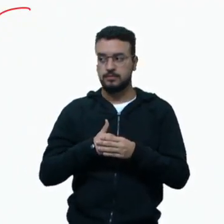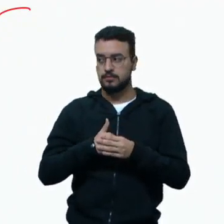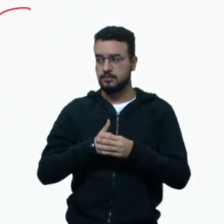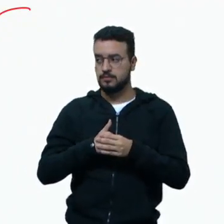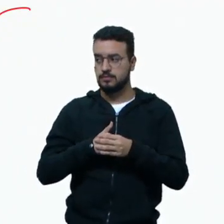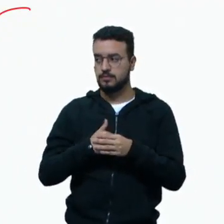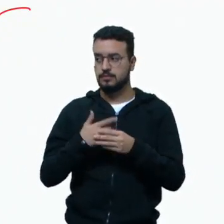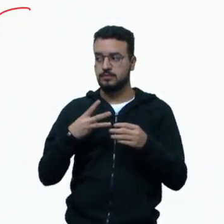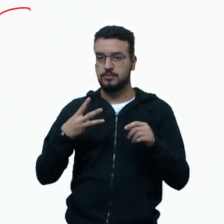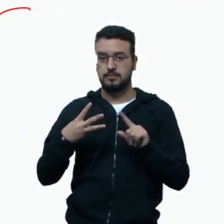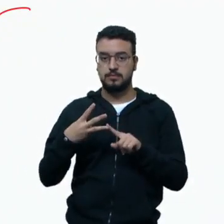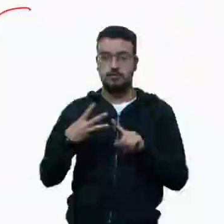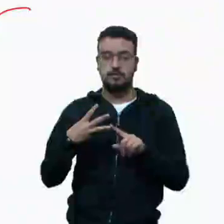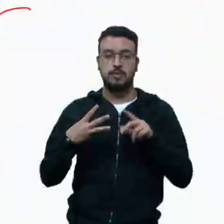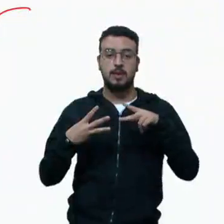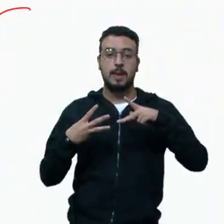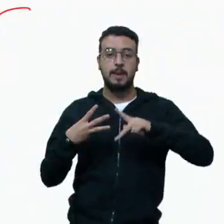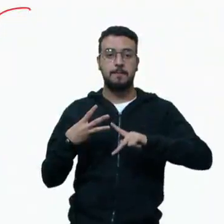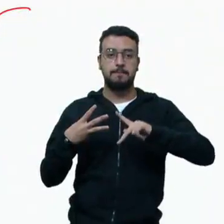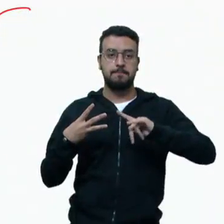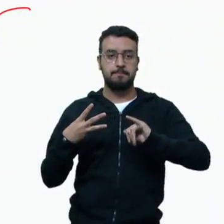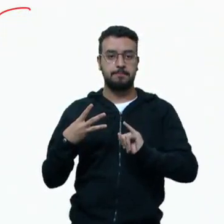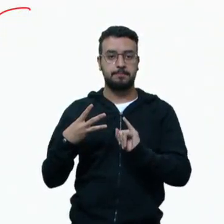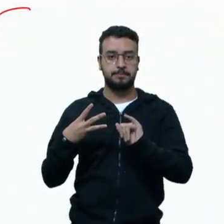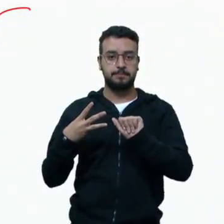e a pia mater.